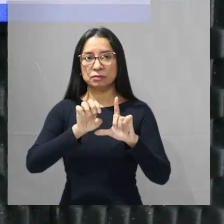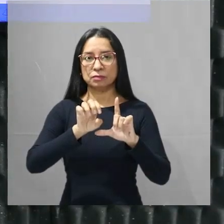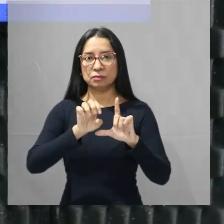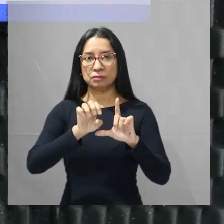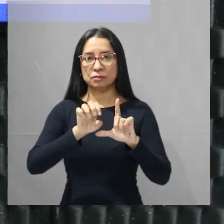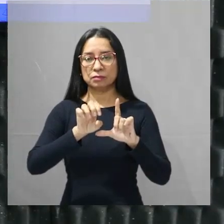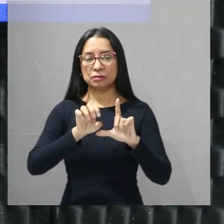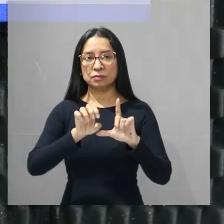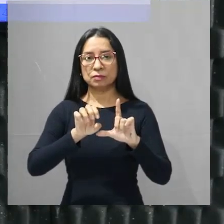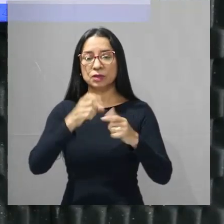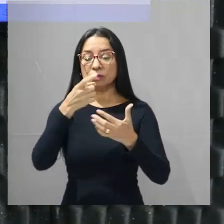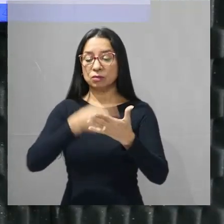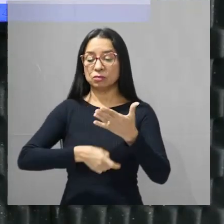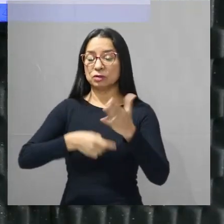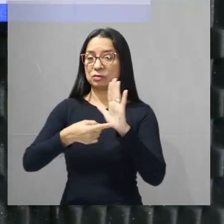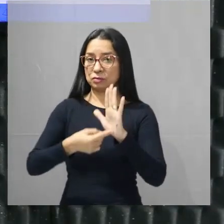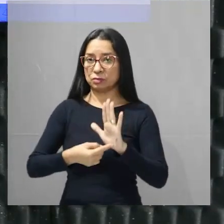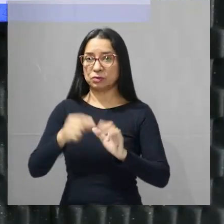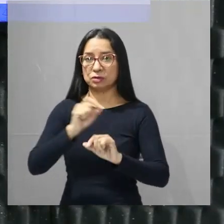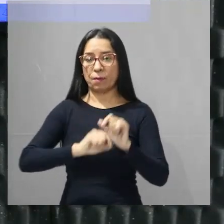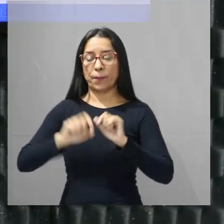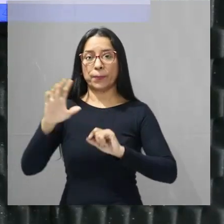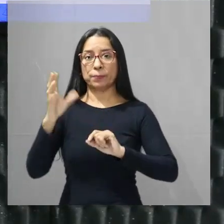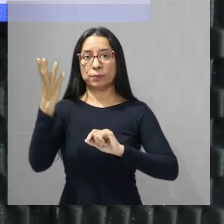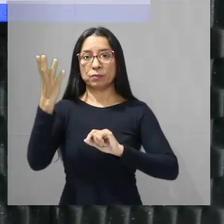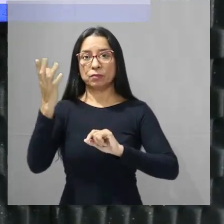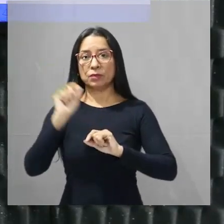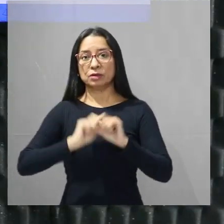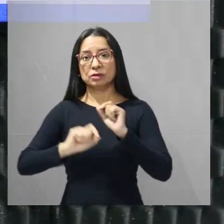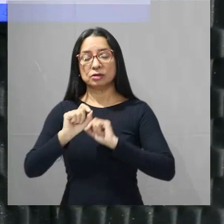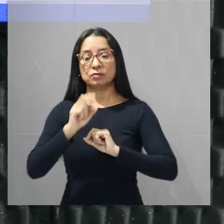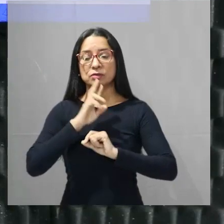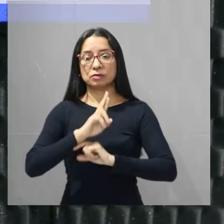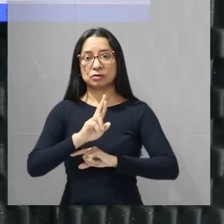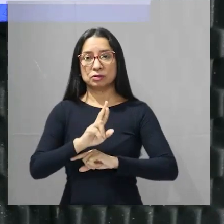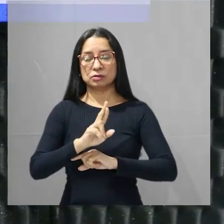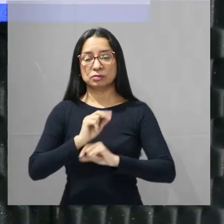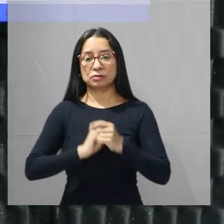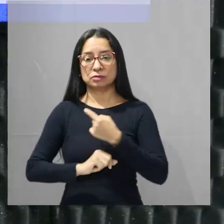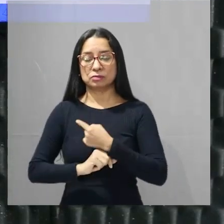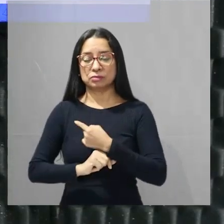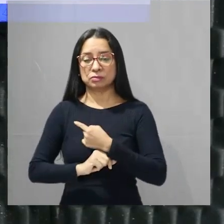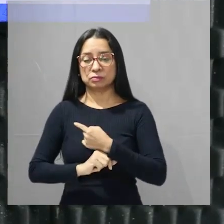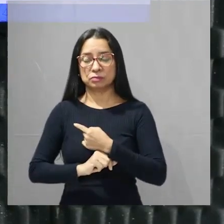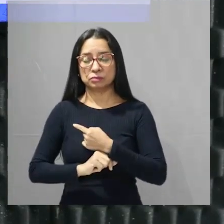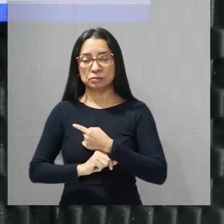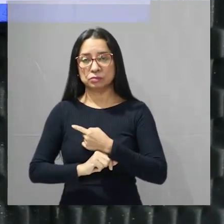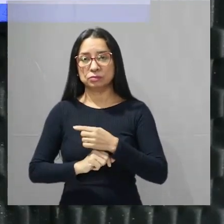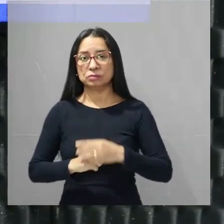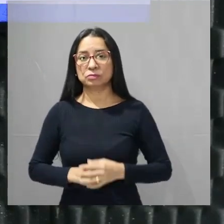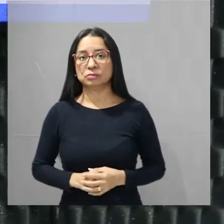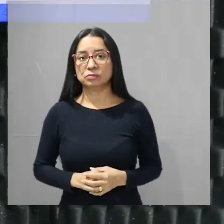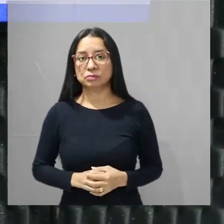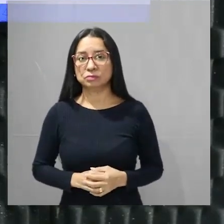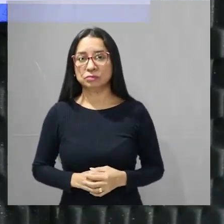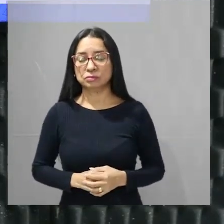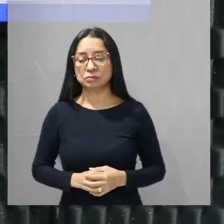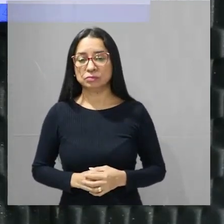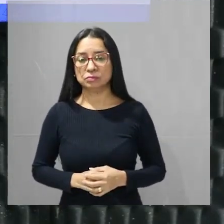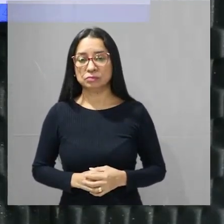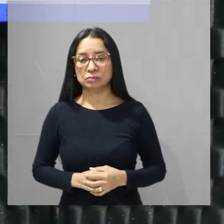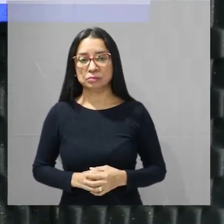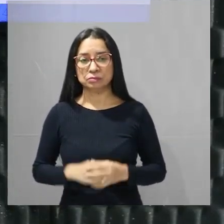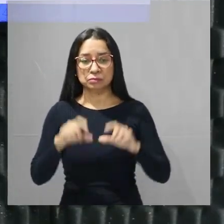geográfica? O texto vai me dizer que algo está acontecendo, ele vai ser consequência, e a consequência é uma dessas aqui. Belezinha? Então, vamos